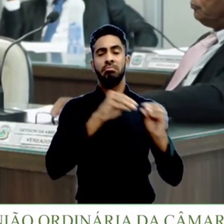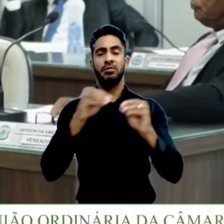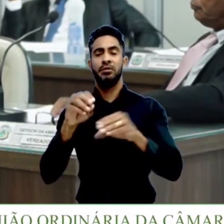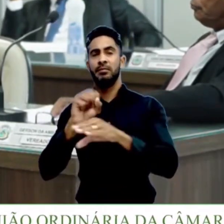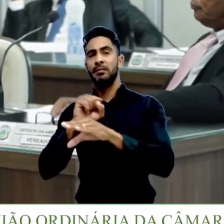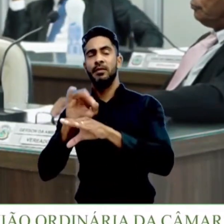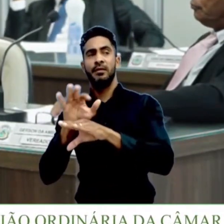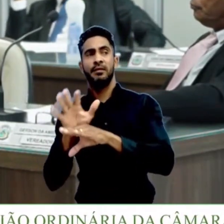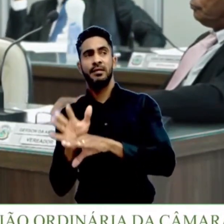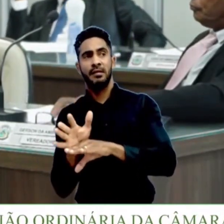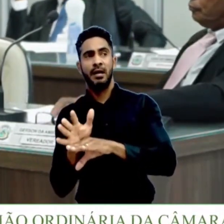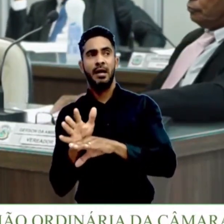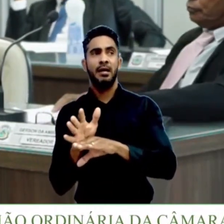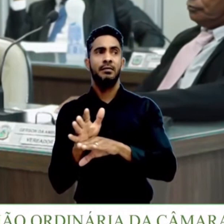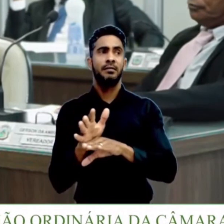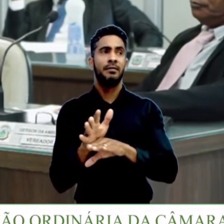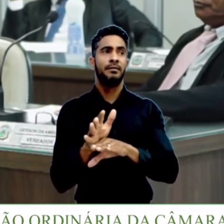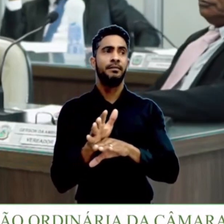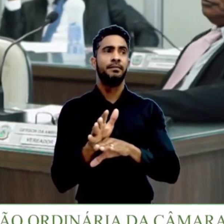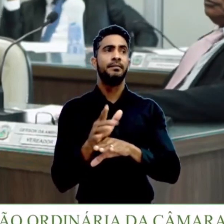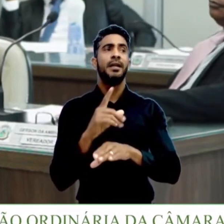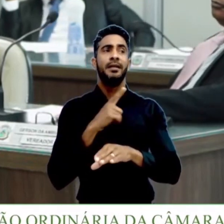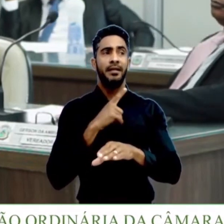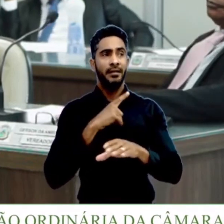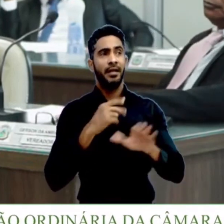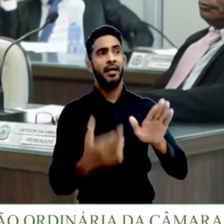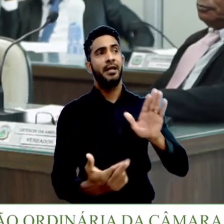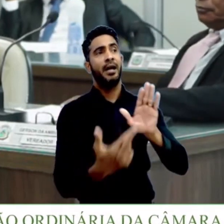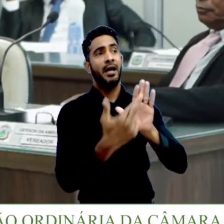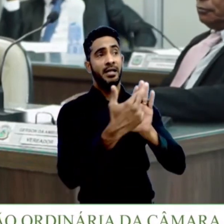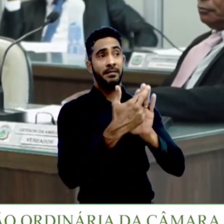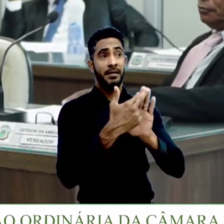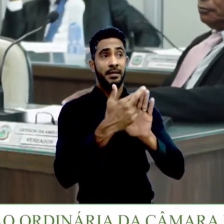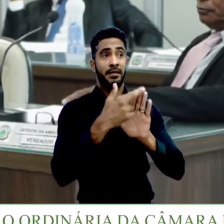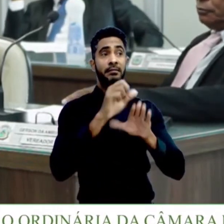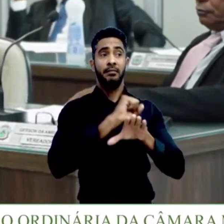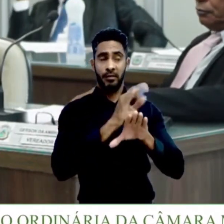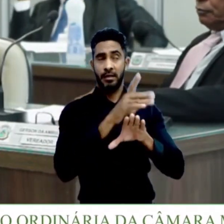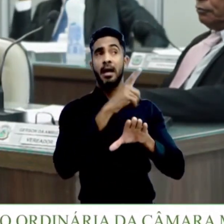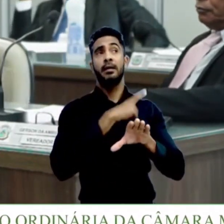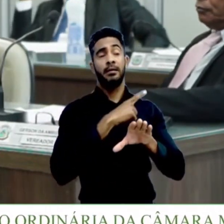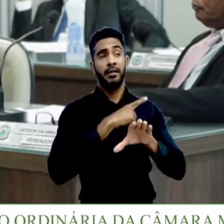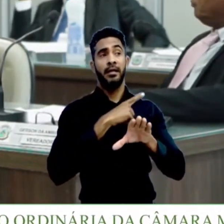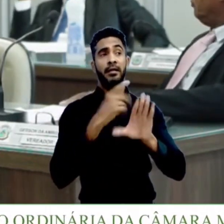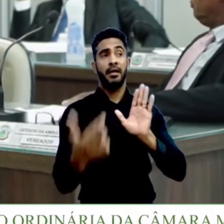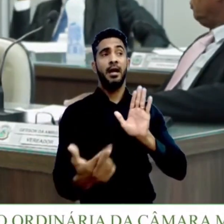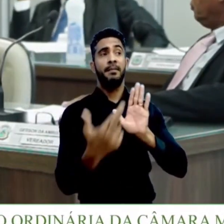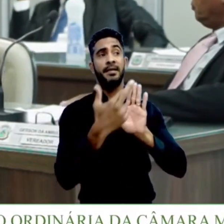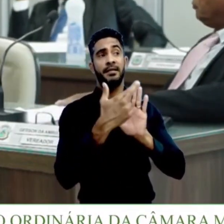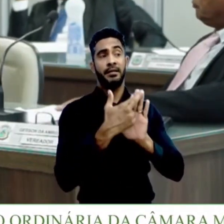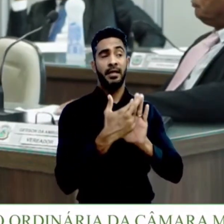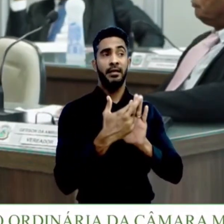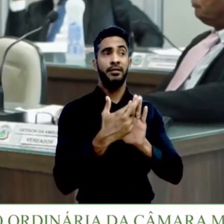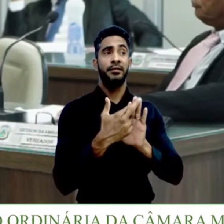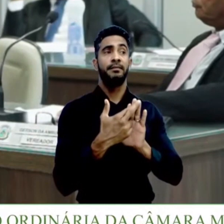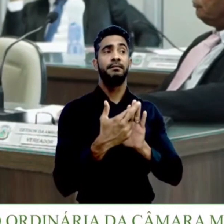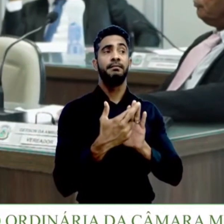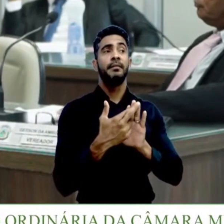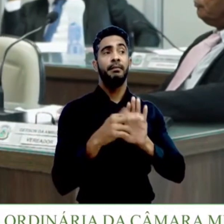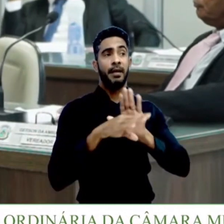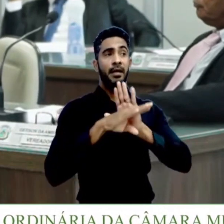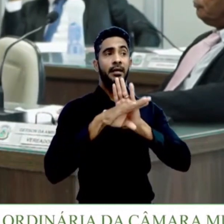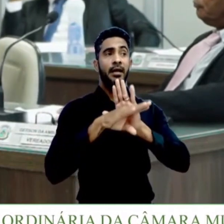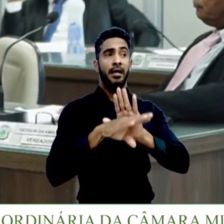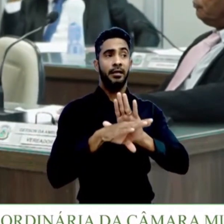mesmo se aqui não estiver, creio que tem essa representatividade em Montes Claros. Né? Então, assim, até para